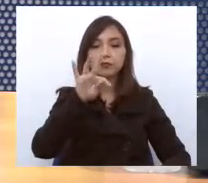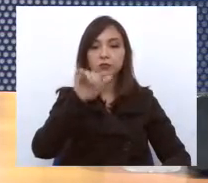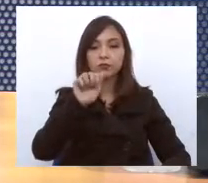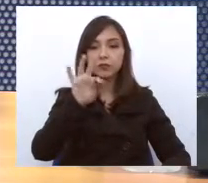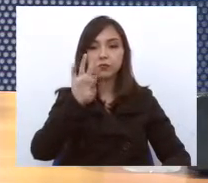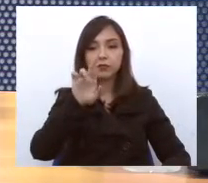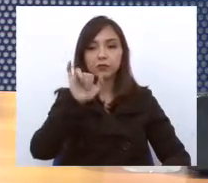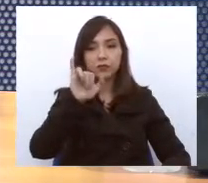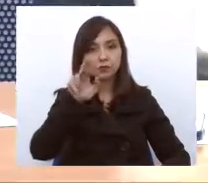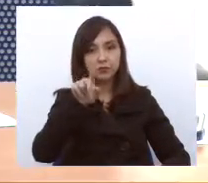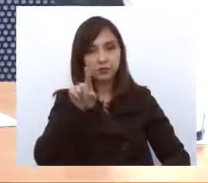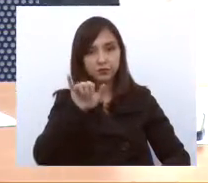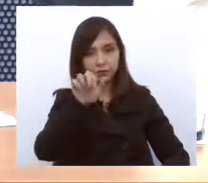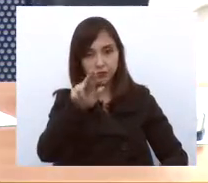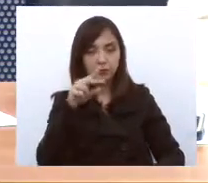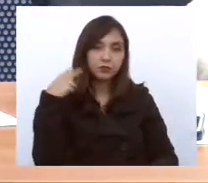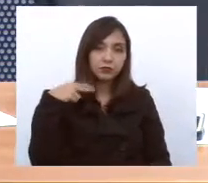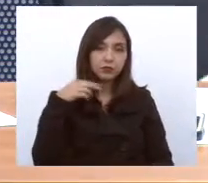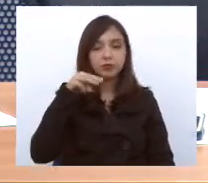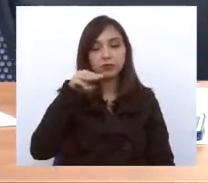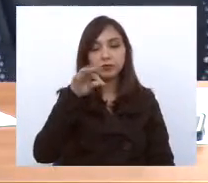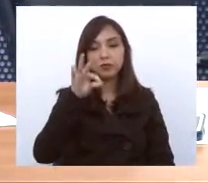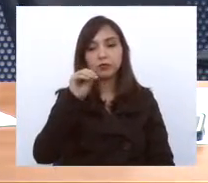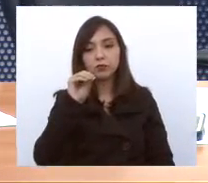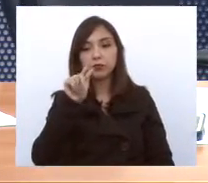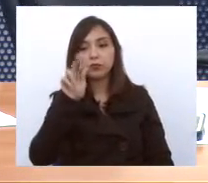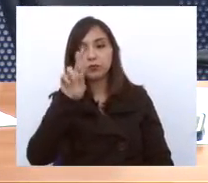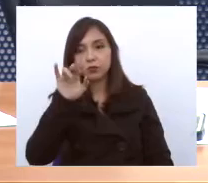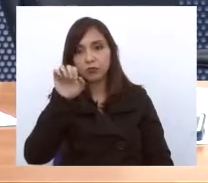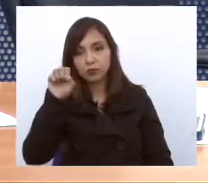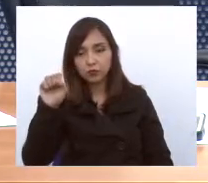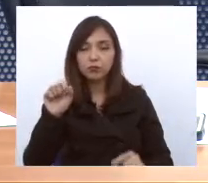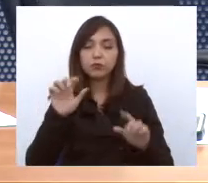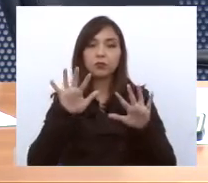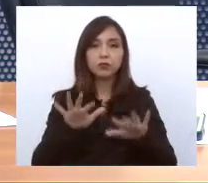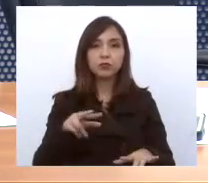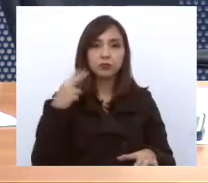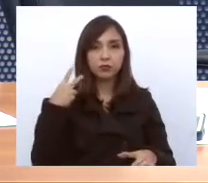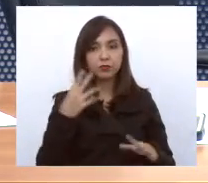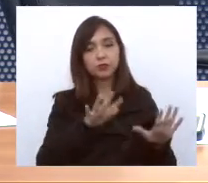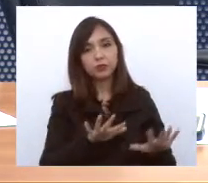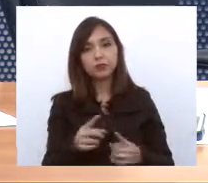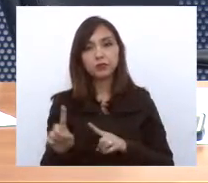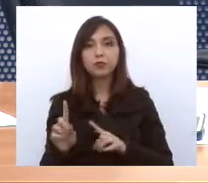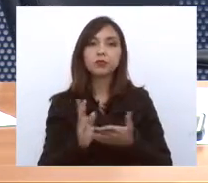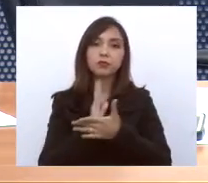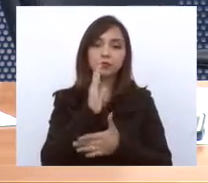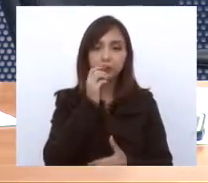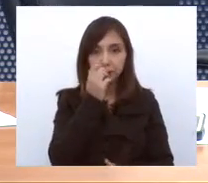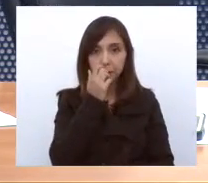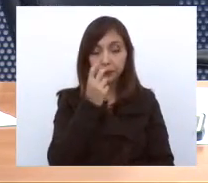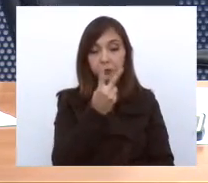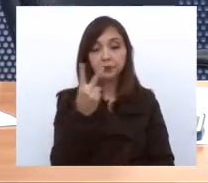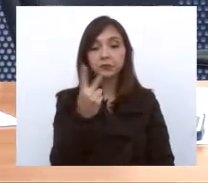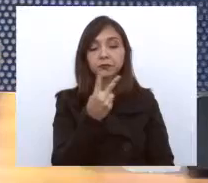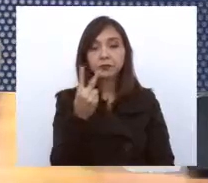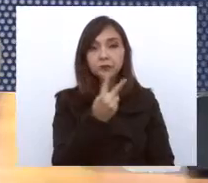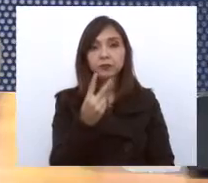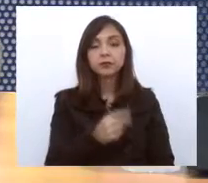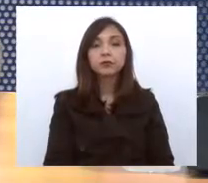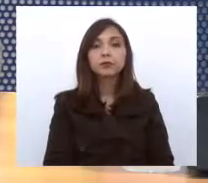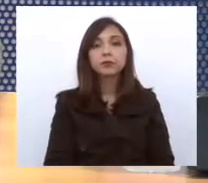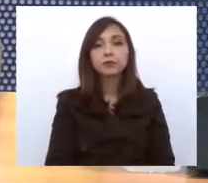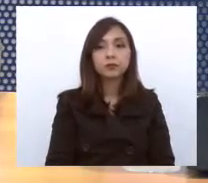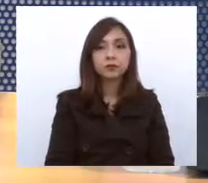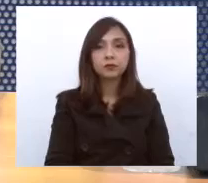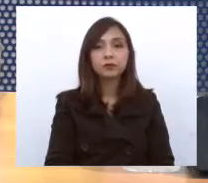Luiz Mato Grosso. Em discussão, encerrada a discussão e votação. Os vereadores favoráveis para isso, comissões contrárias manifestam. Encerrada a votação, aprovado, encaminhe-se. Item 22. Leitura,